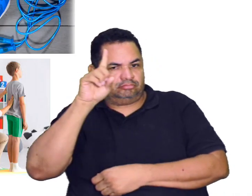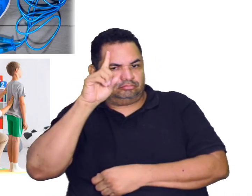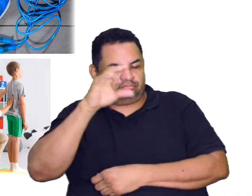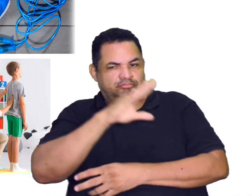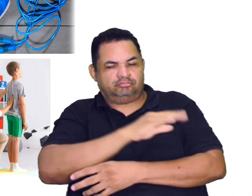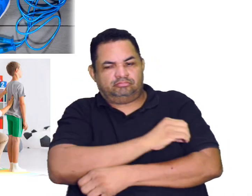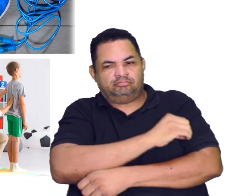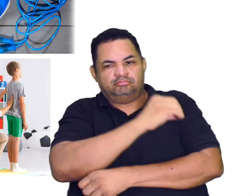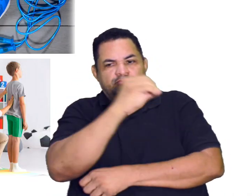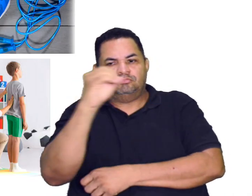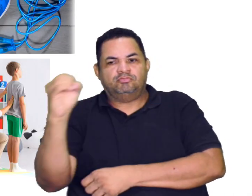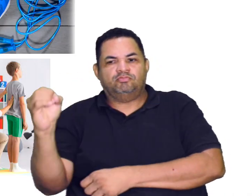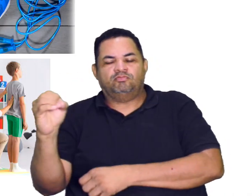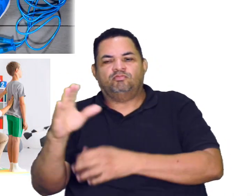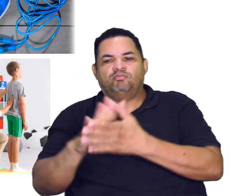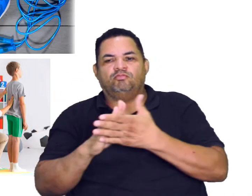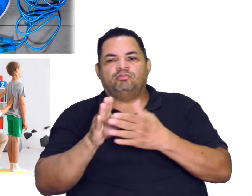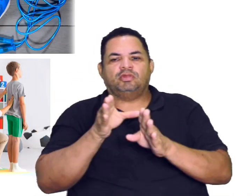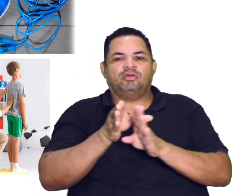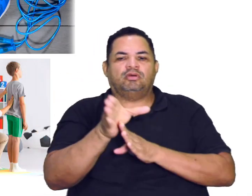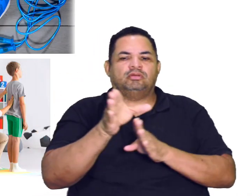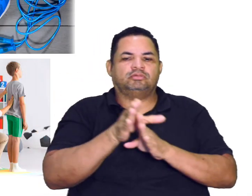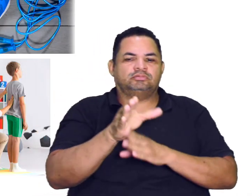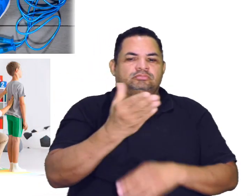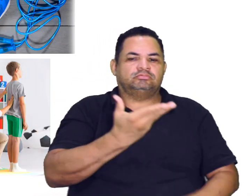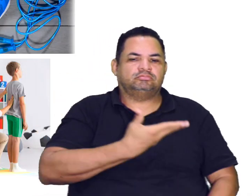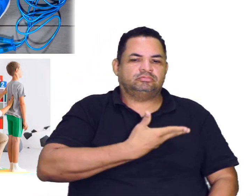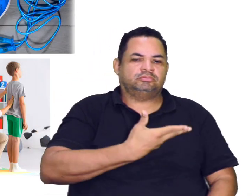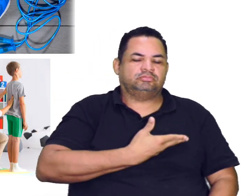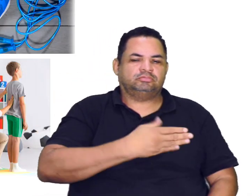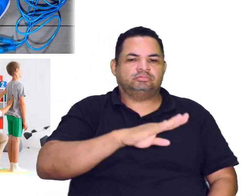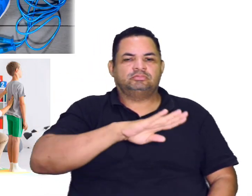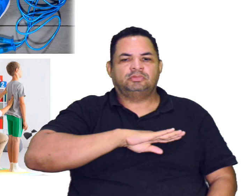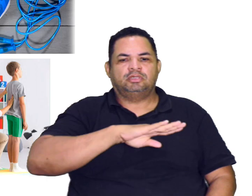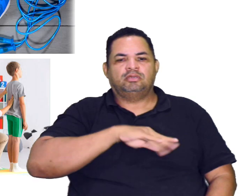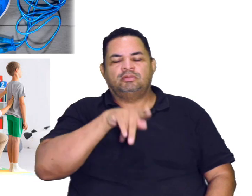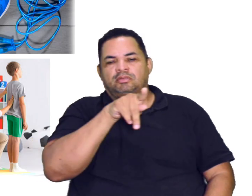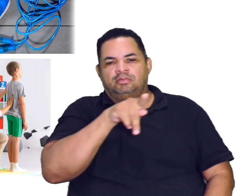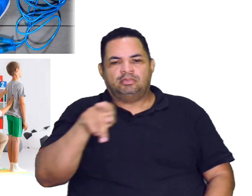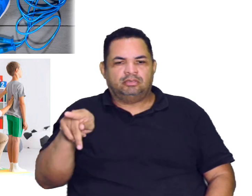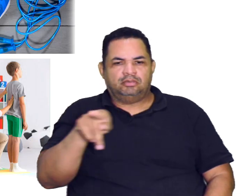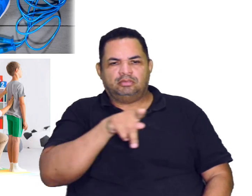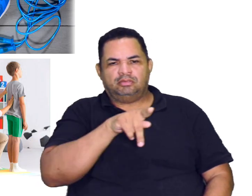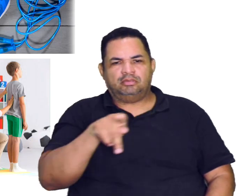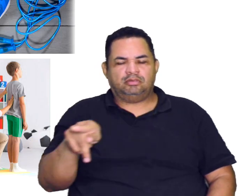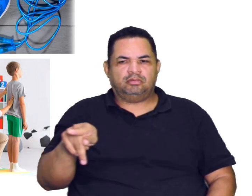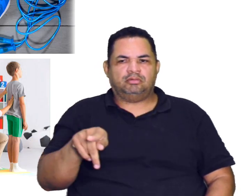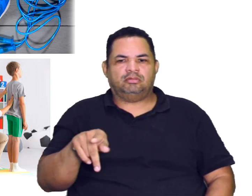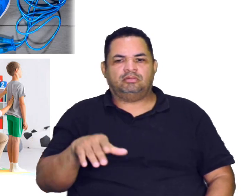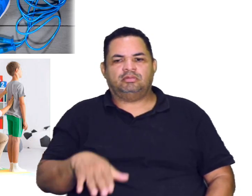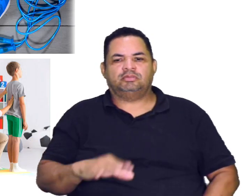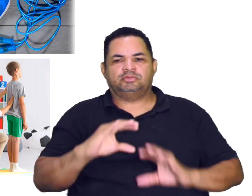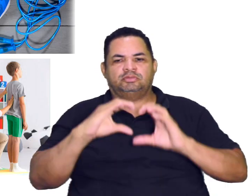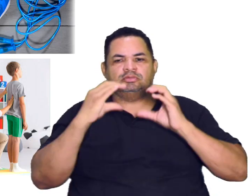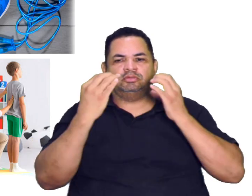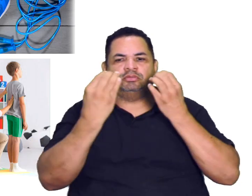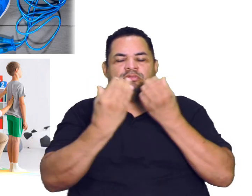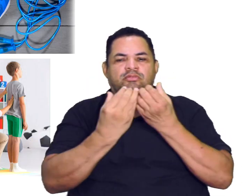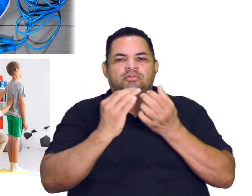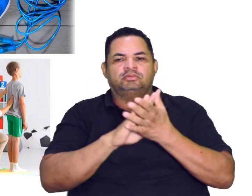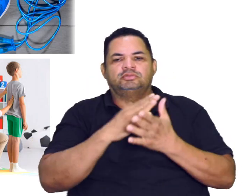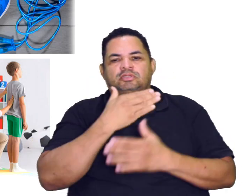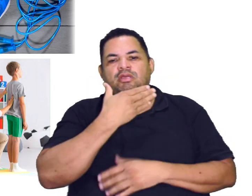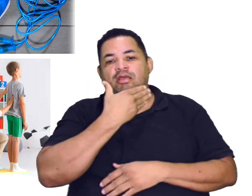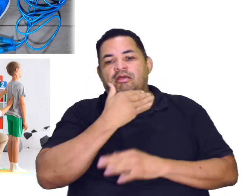pode orientar aí, né, para os seus colegas, os seus professores, a sua comunidade, os